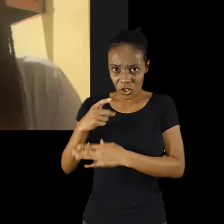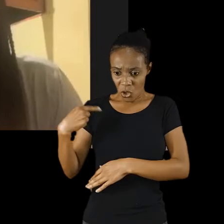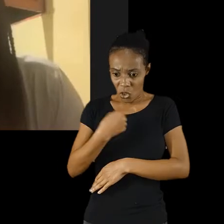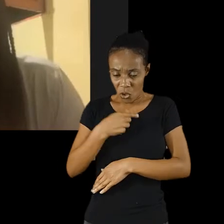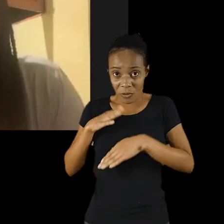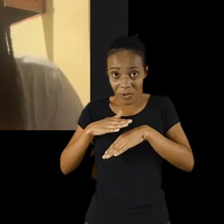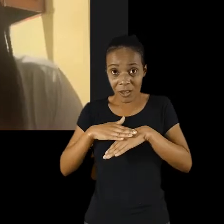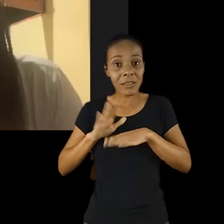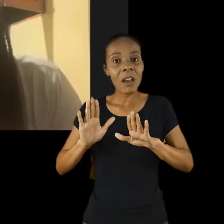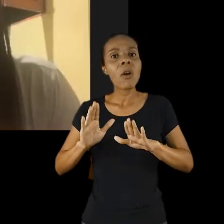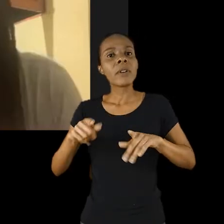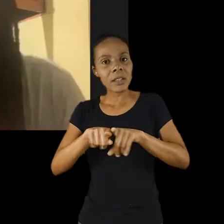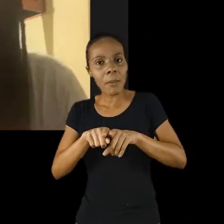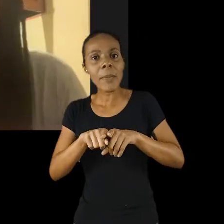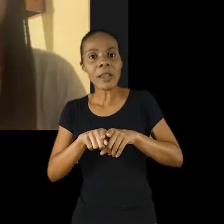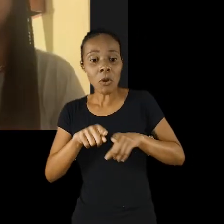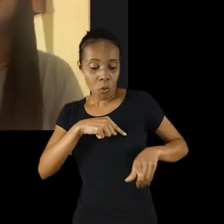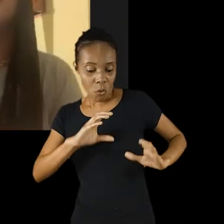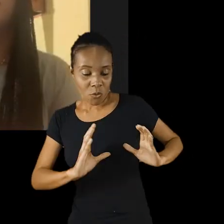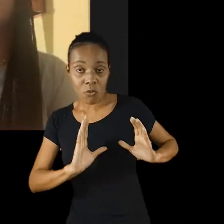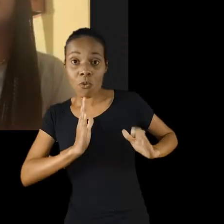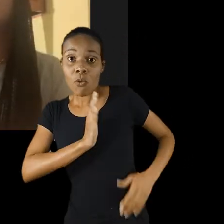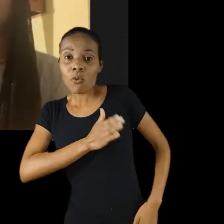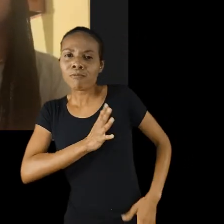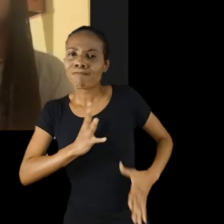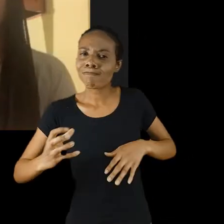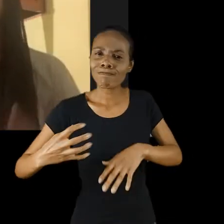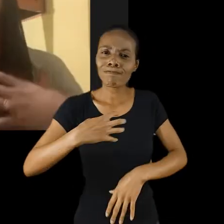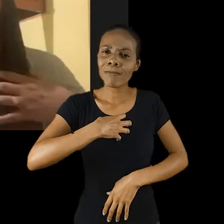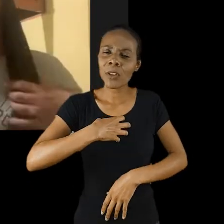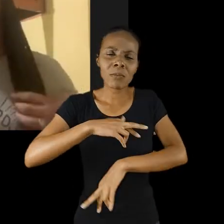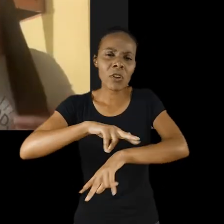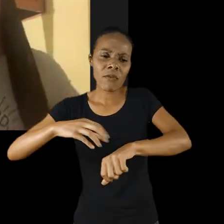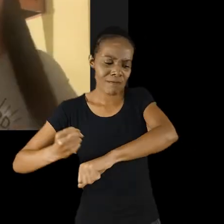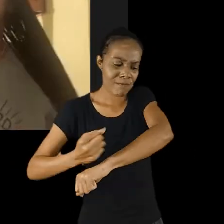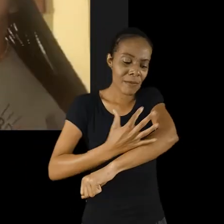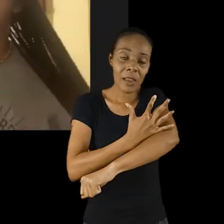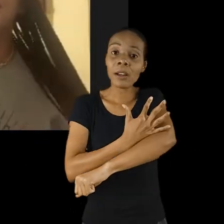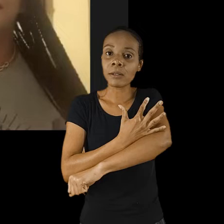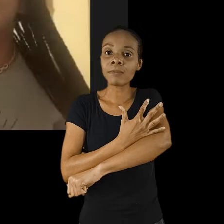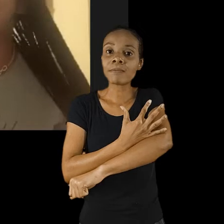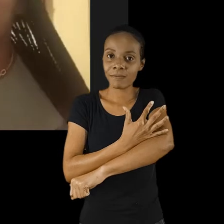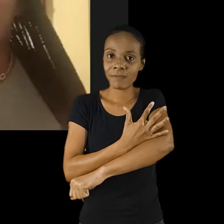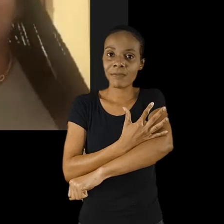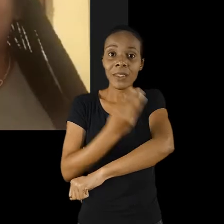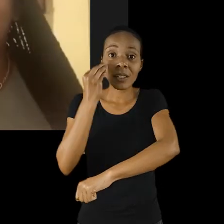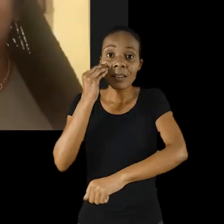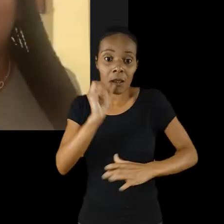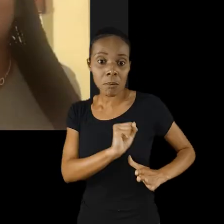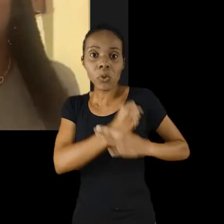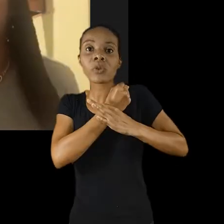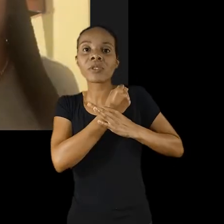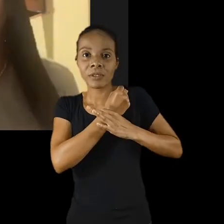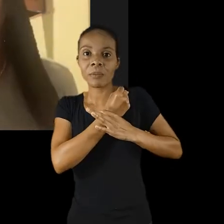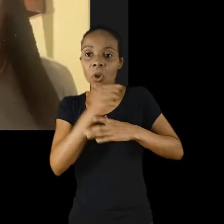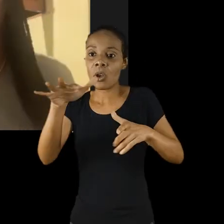nossos corações da cisgeneridade, da branquitude. Entendeu? Então, acho que é isso, assim, esses afetos que a gente precisa